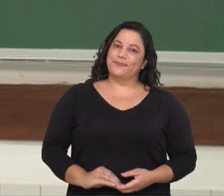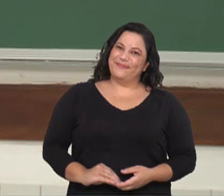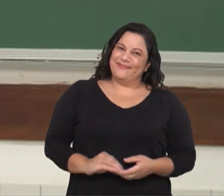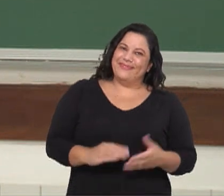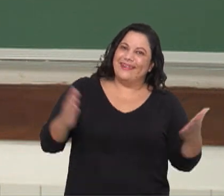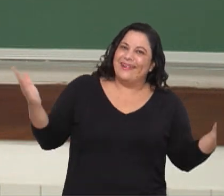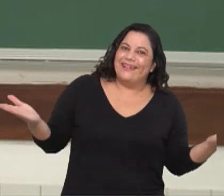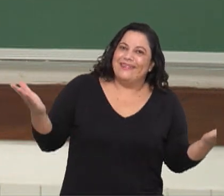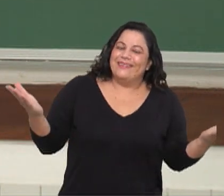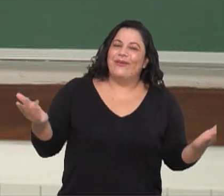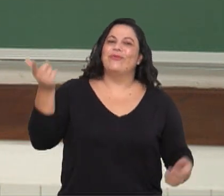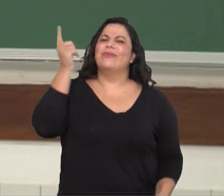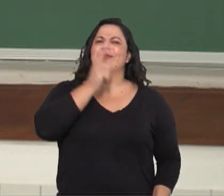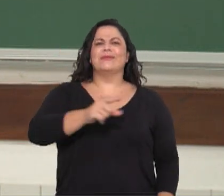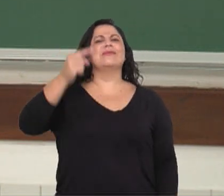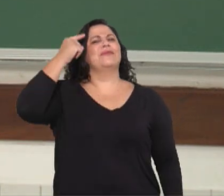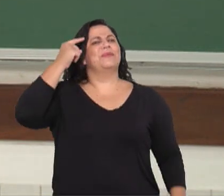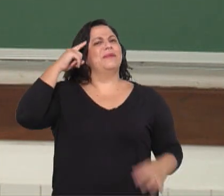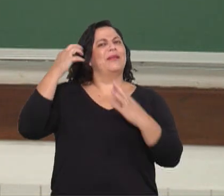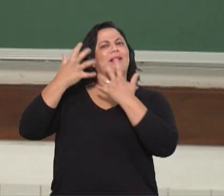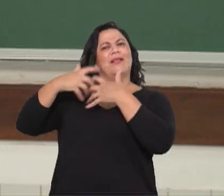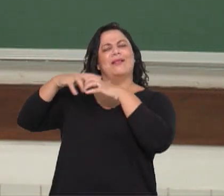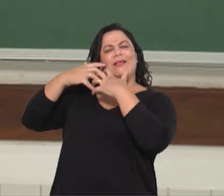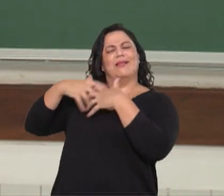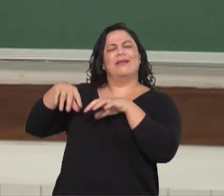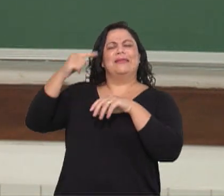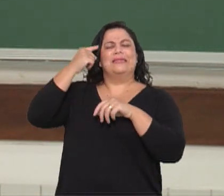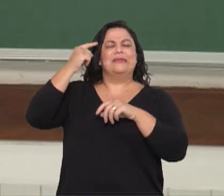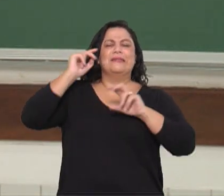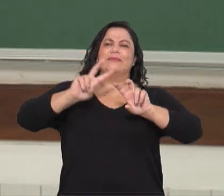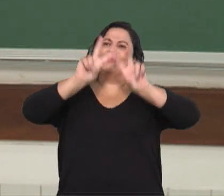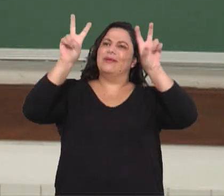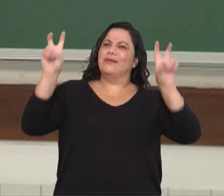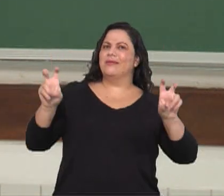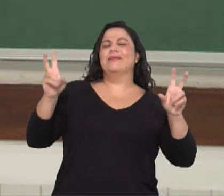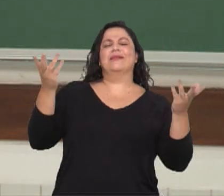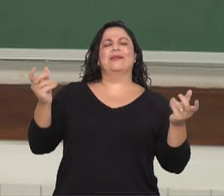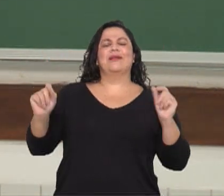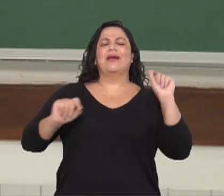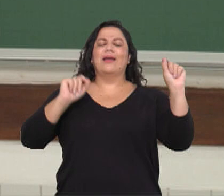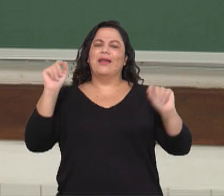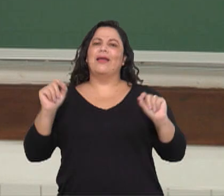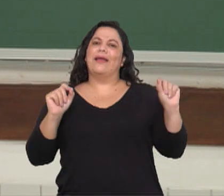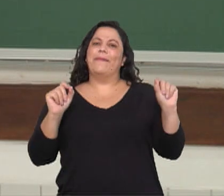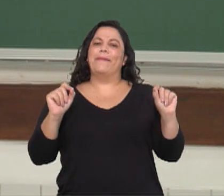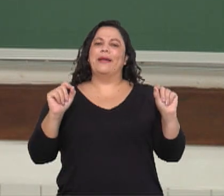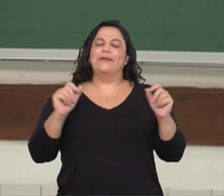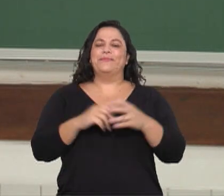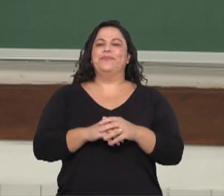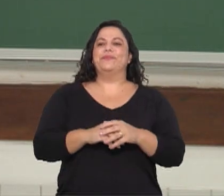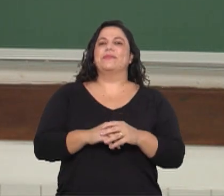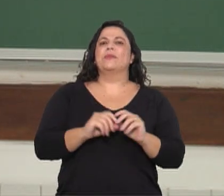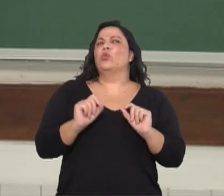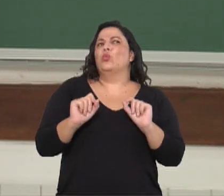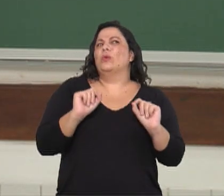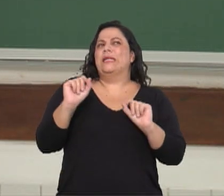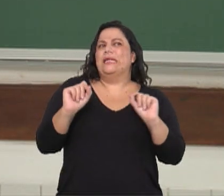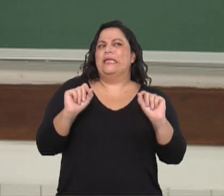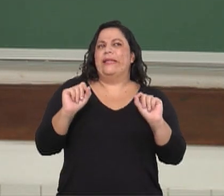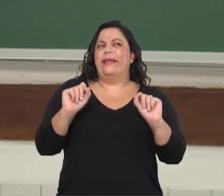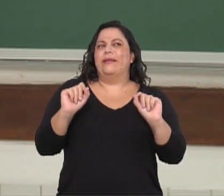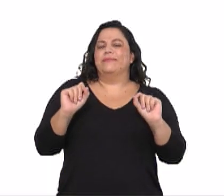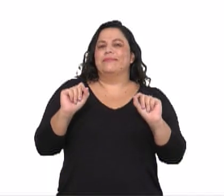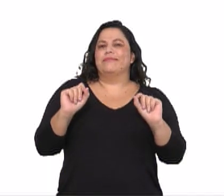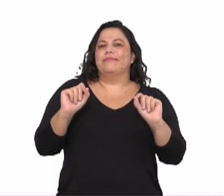Então, gente, conseguiu pensar a respeito do tema que o nosso poema Traduzir-se do Ferreiro Goulart nos traz? Vamos